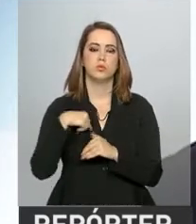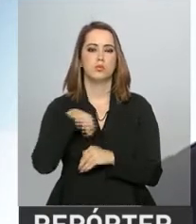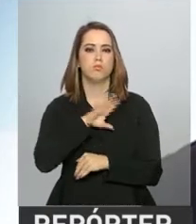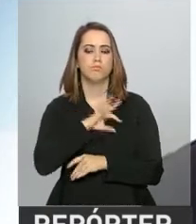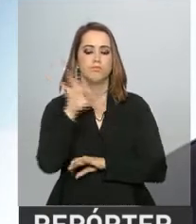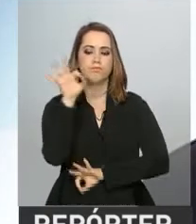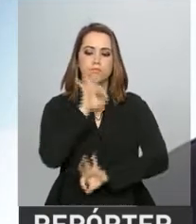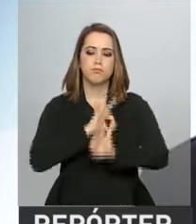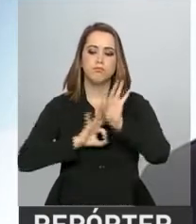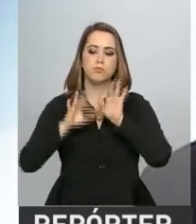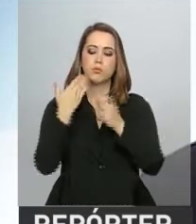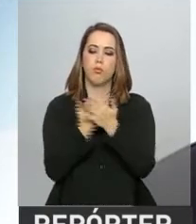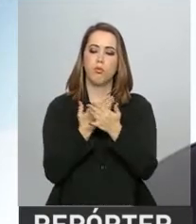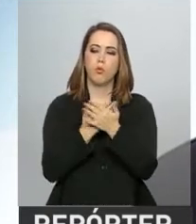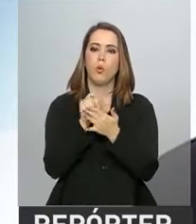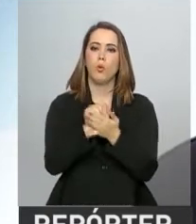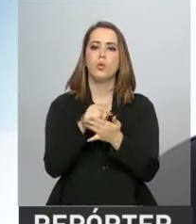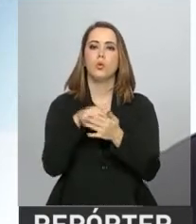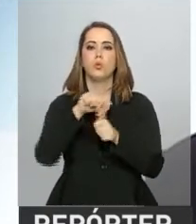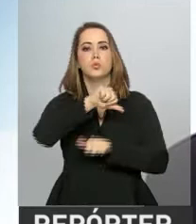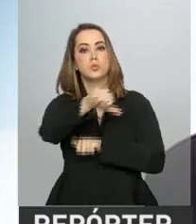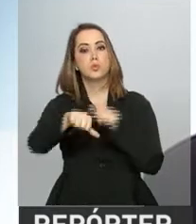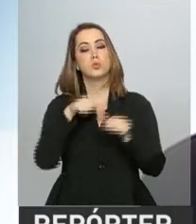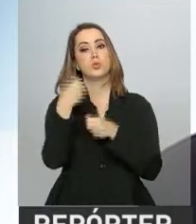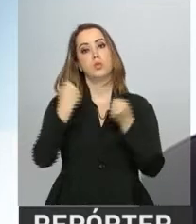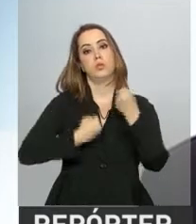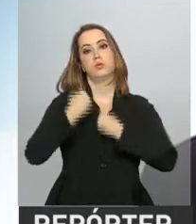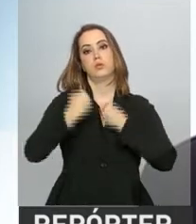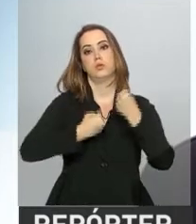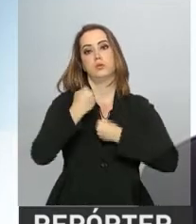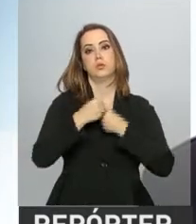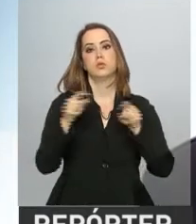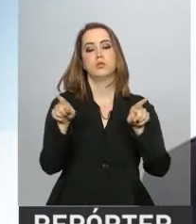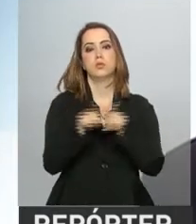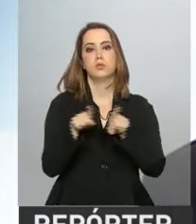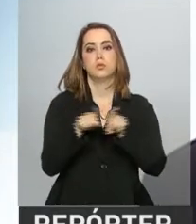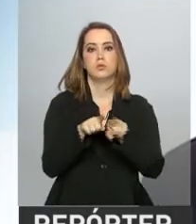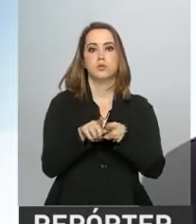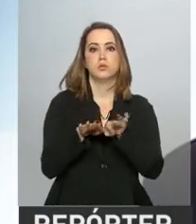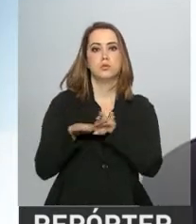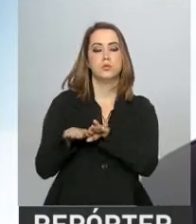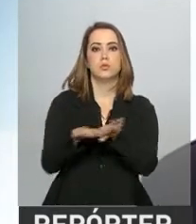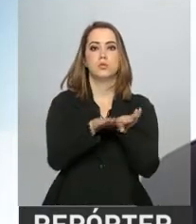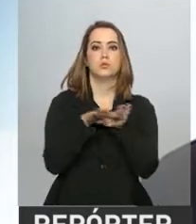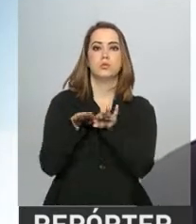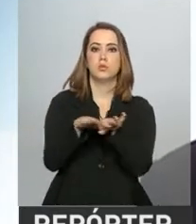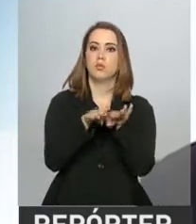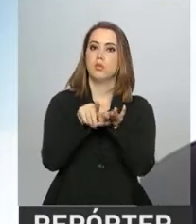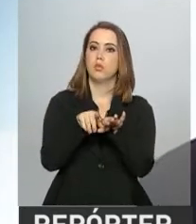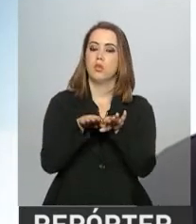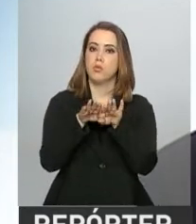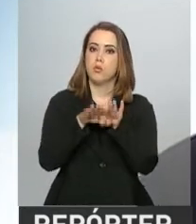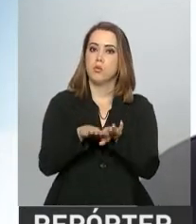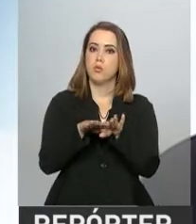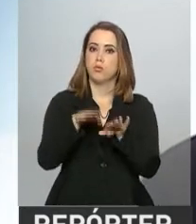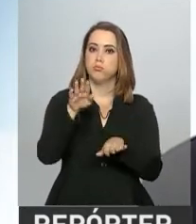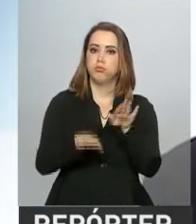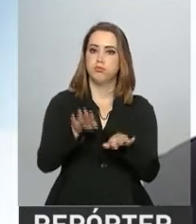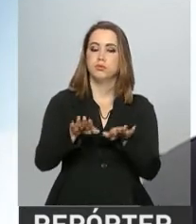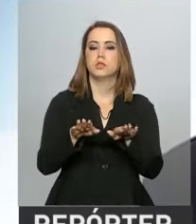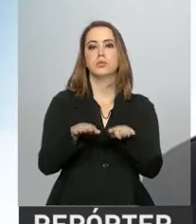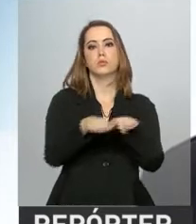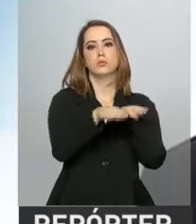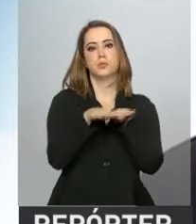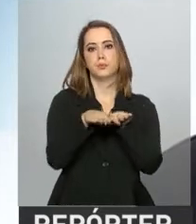estudos preliminares de renovação de frota e também de instabilidade na indústria automotiva nós fizemos